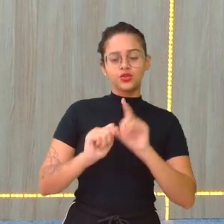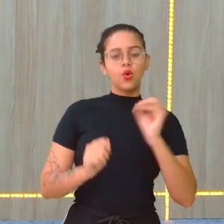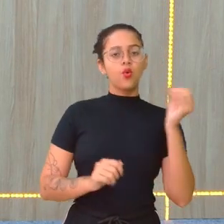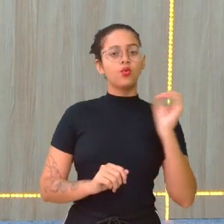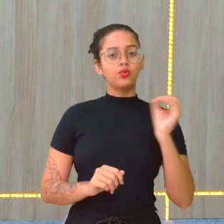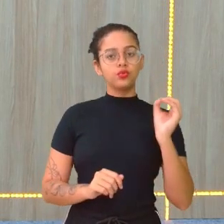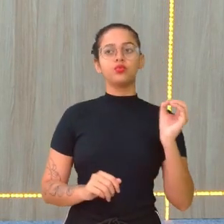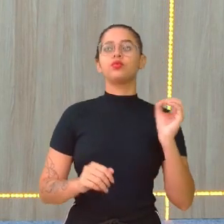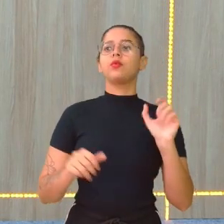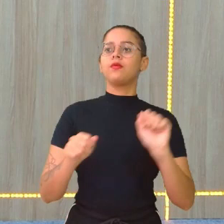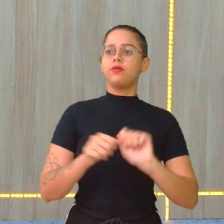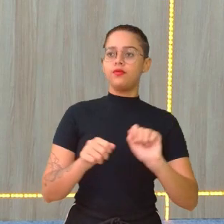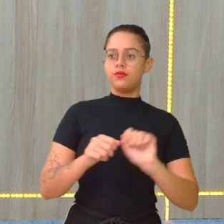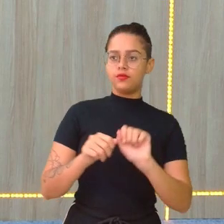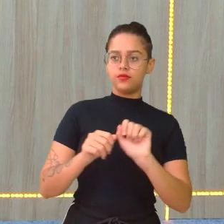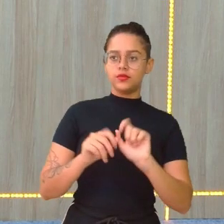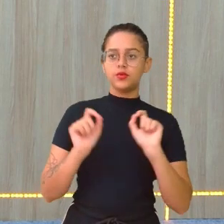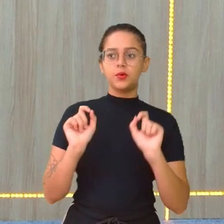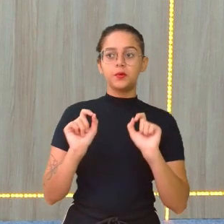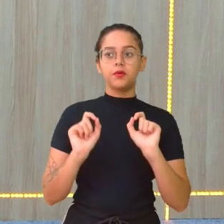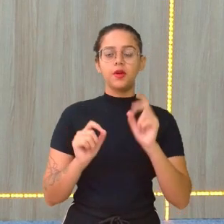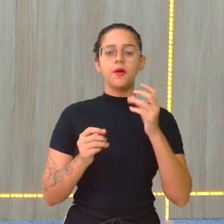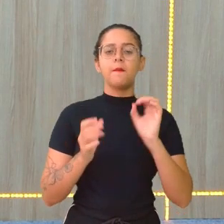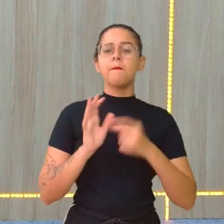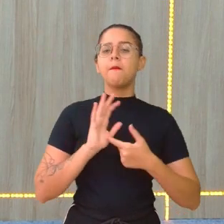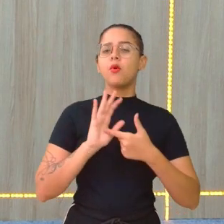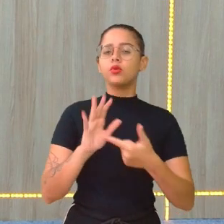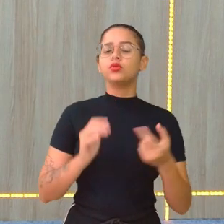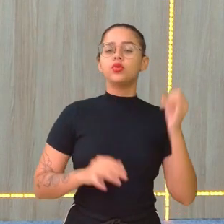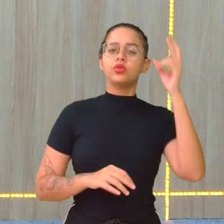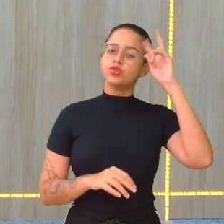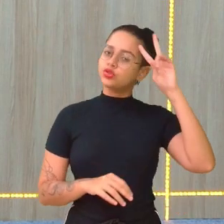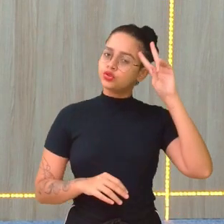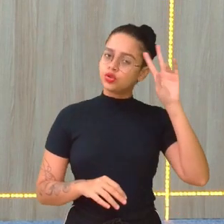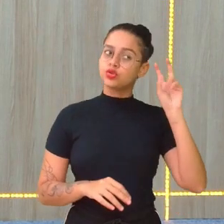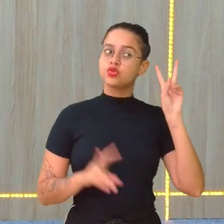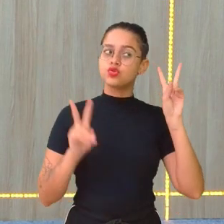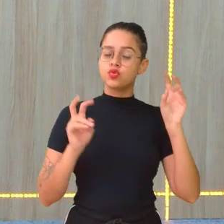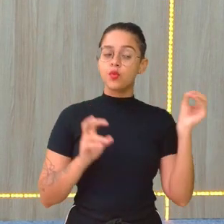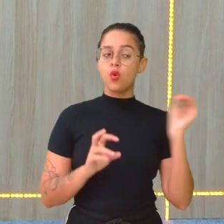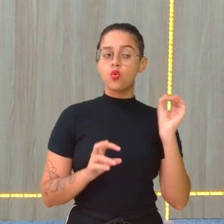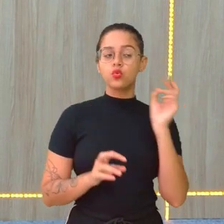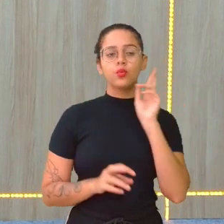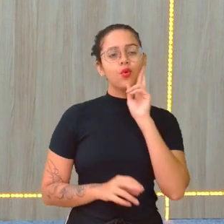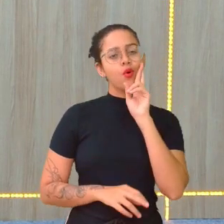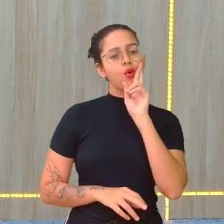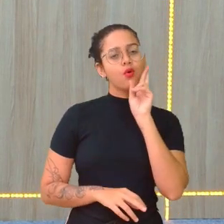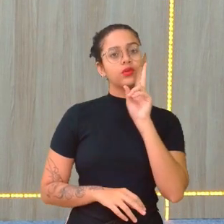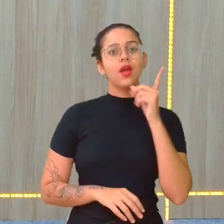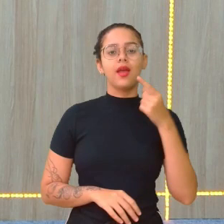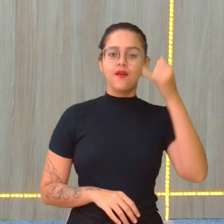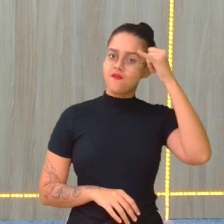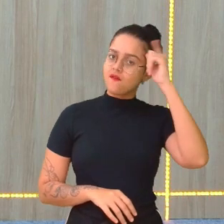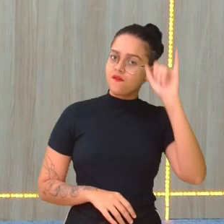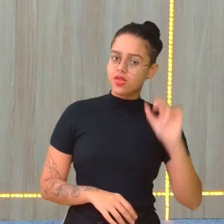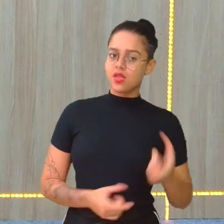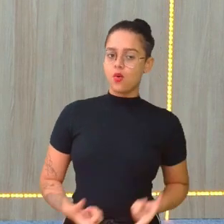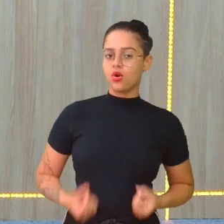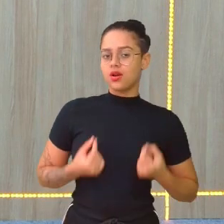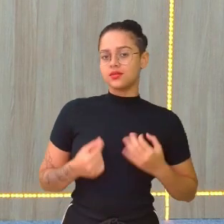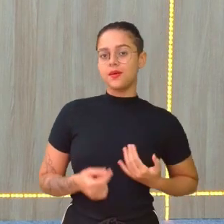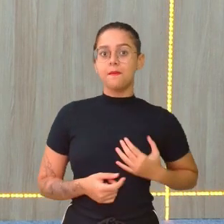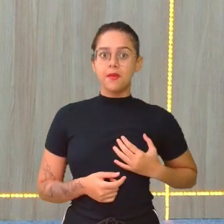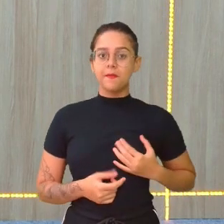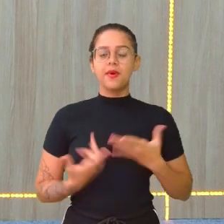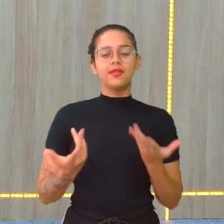abordagem histórica a respeito do Outubro Rosa, que é justamente a prevenção para o câncer de mama. Então, eu